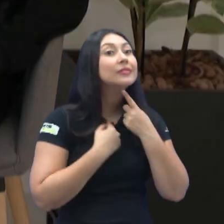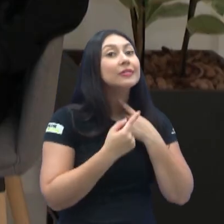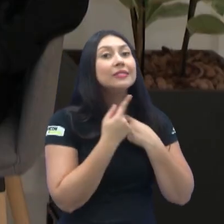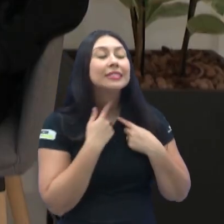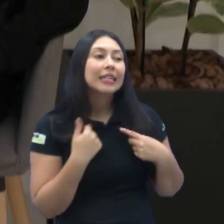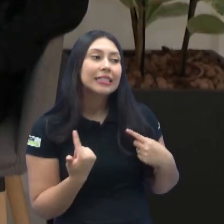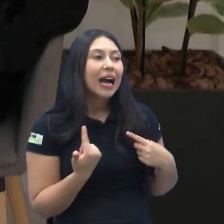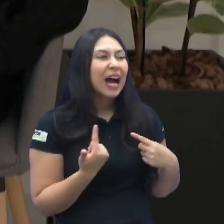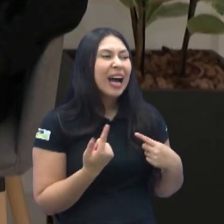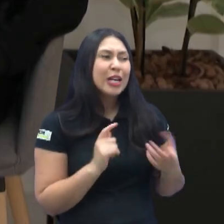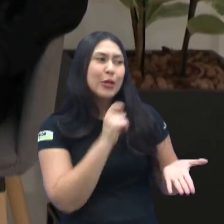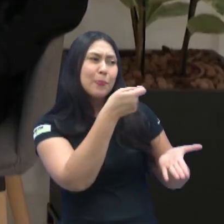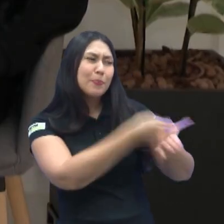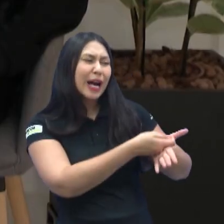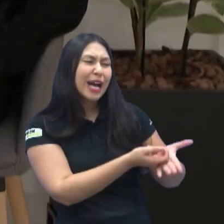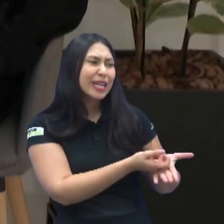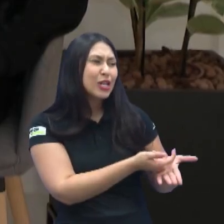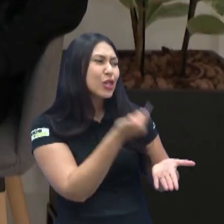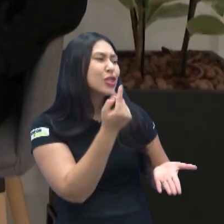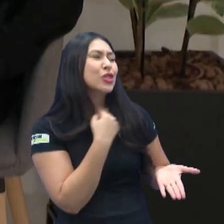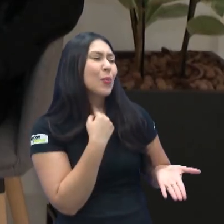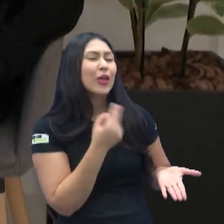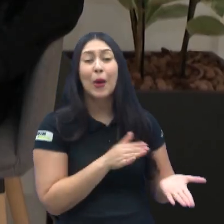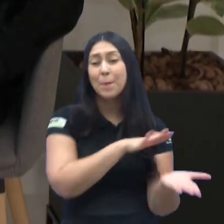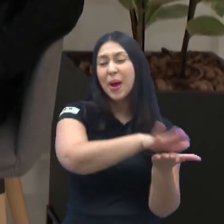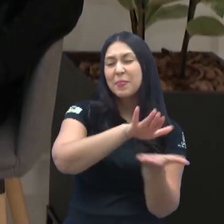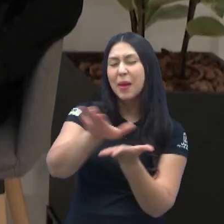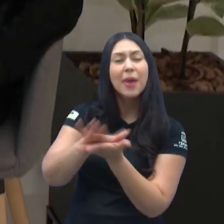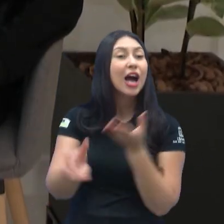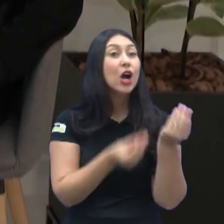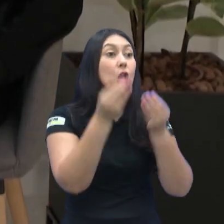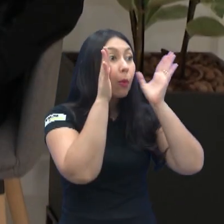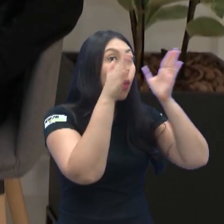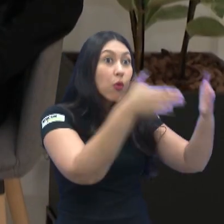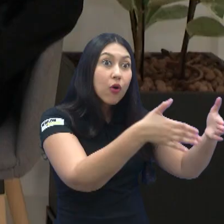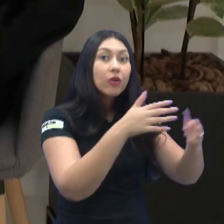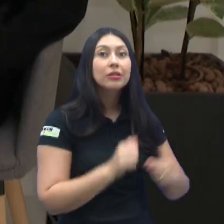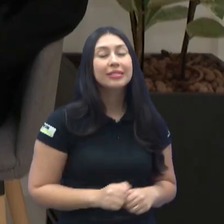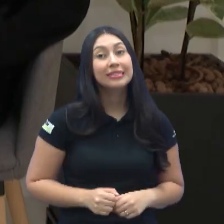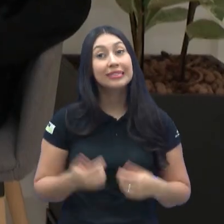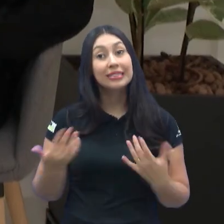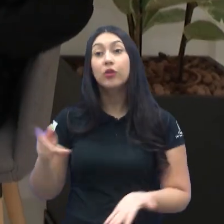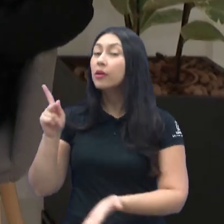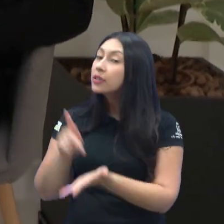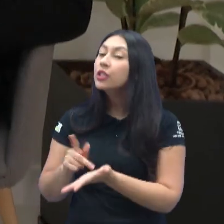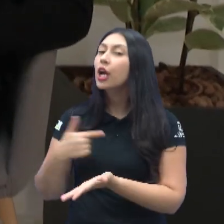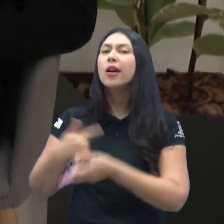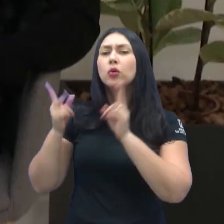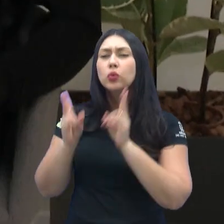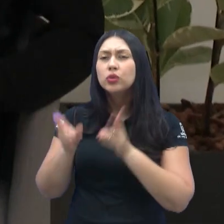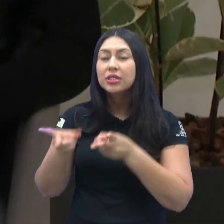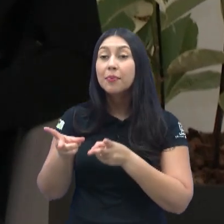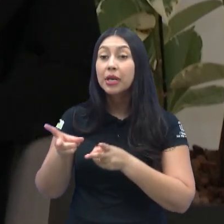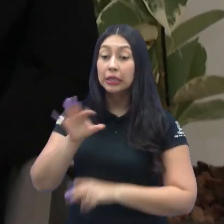Deus, tem uma coisa para gastar. Como é que você mantém o foco nisso, assim? Dá uma dica aí pro pessoal. Na verdade, eu sempre deixo, toda vez que eu recebo meu